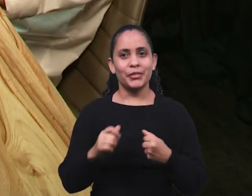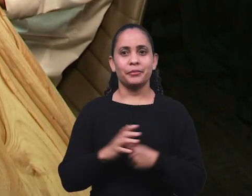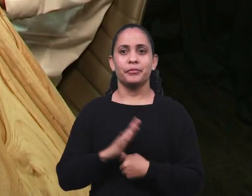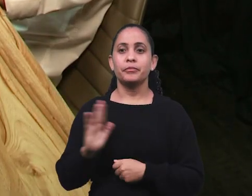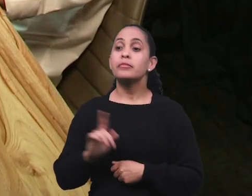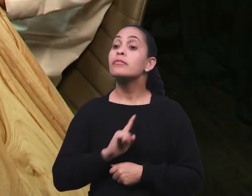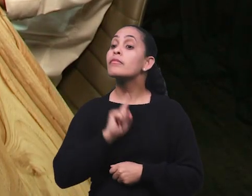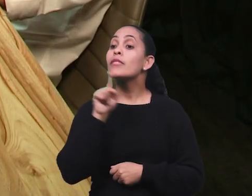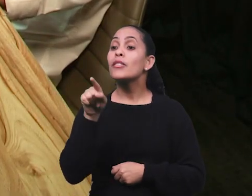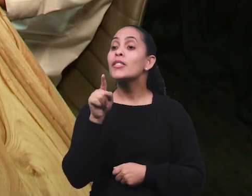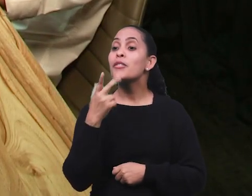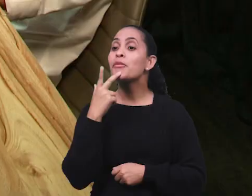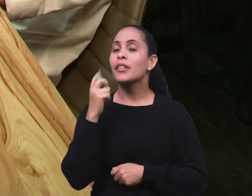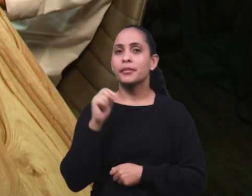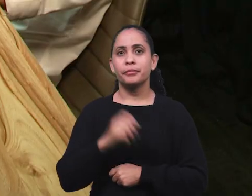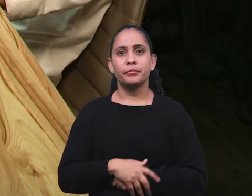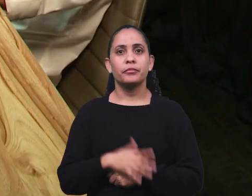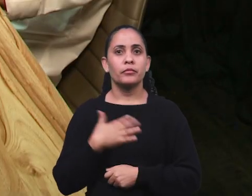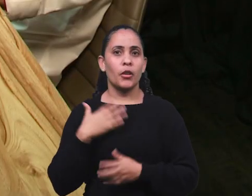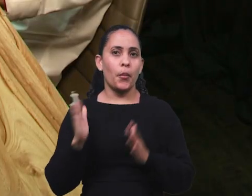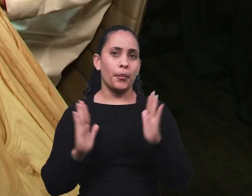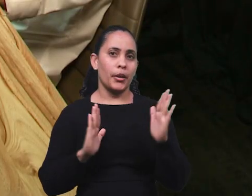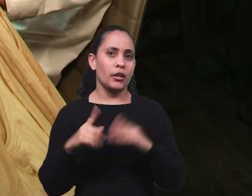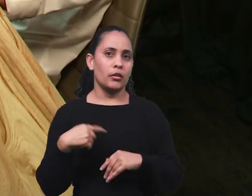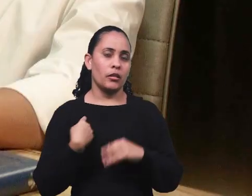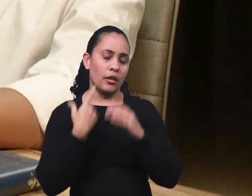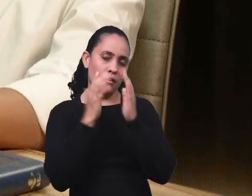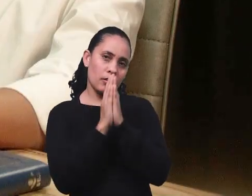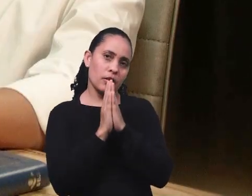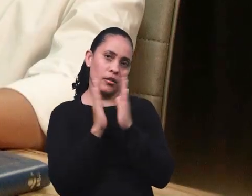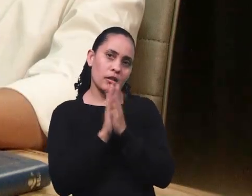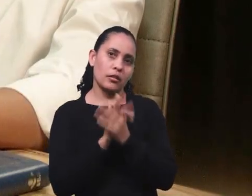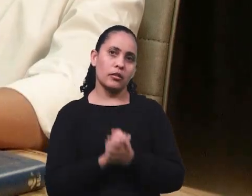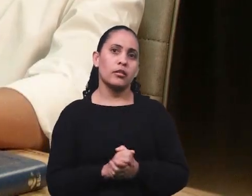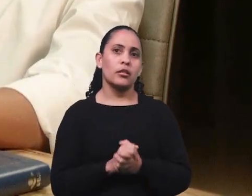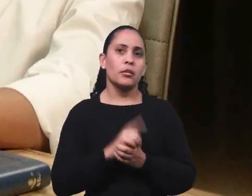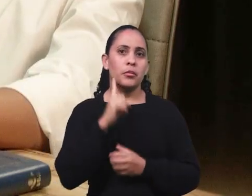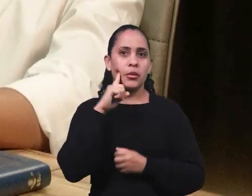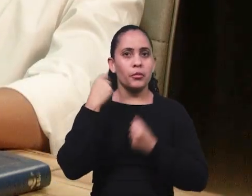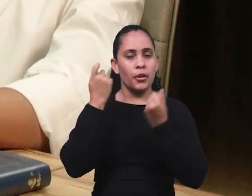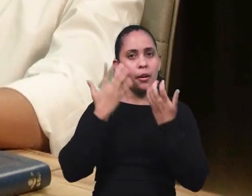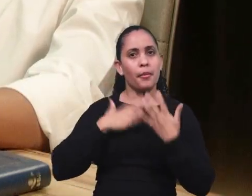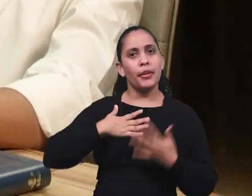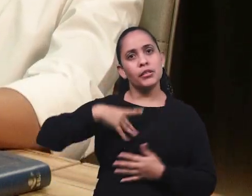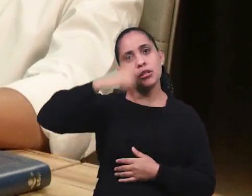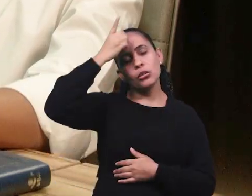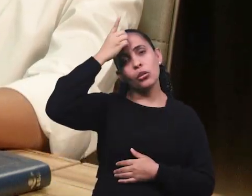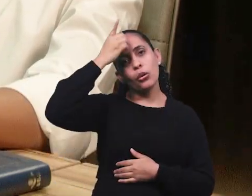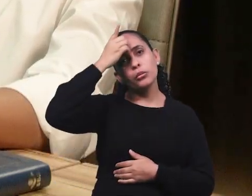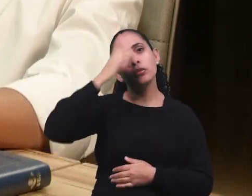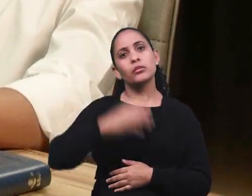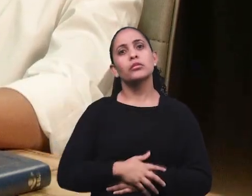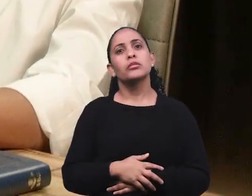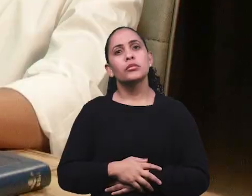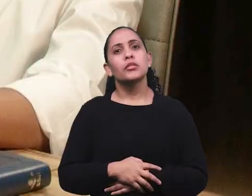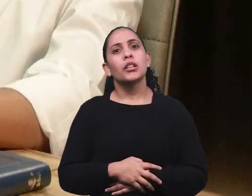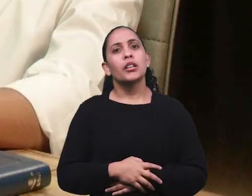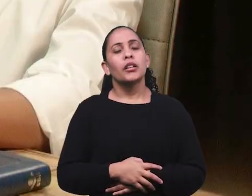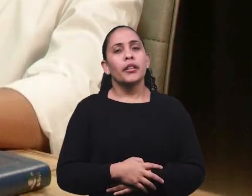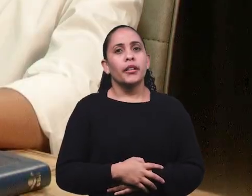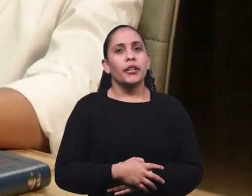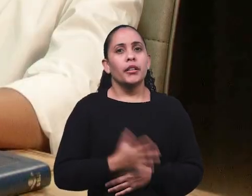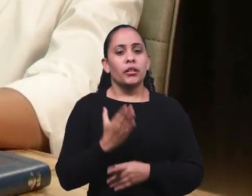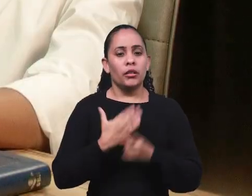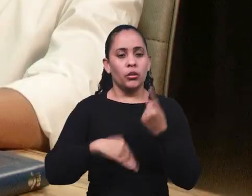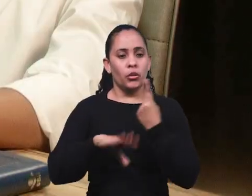os visitantes. E você, Elisa, conta pra gente. Teve uma época que eu tava orando muito pra Deus me dar dons espirituais. E